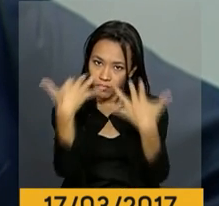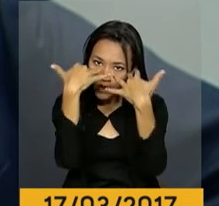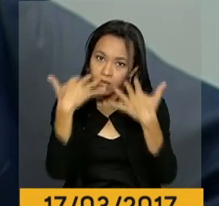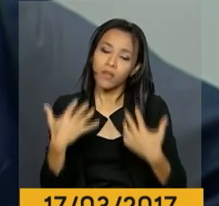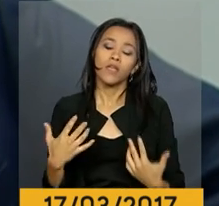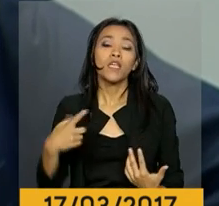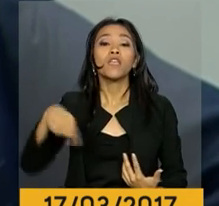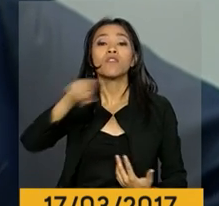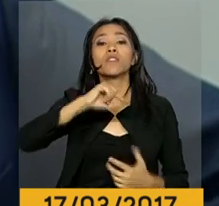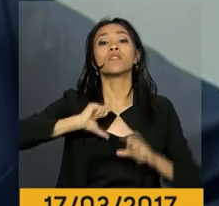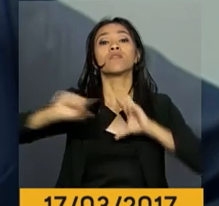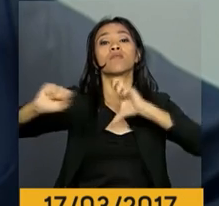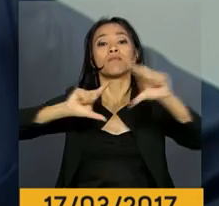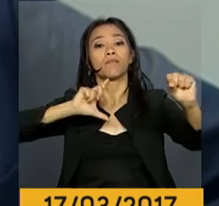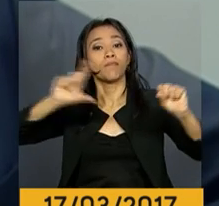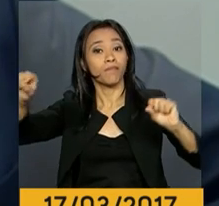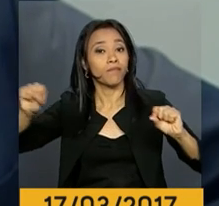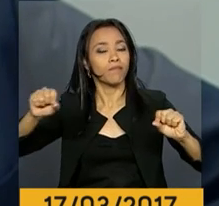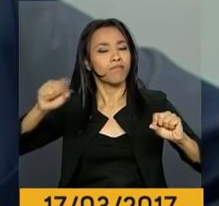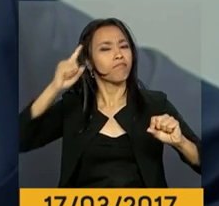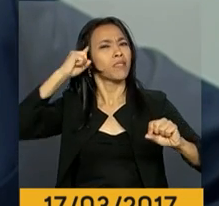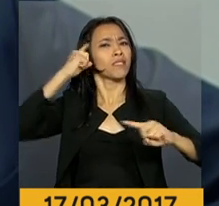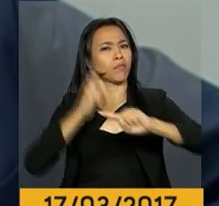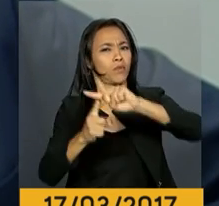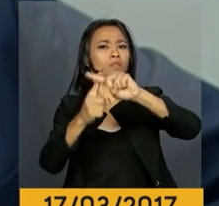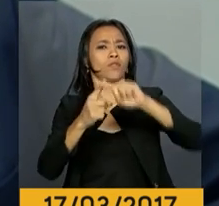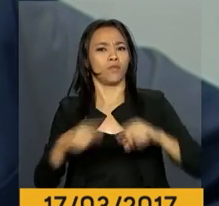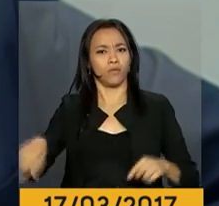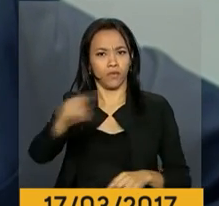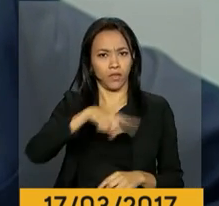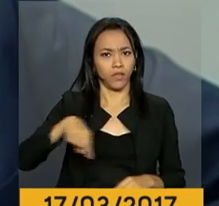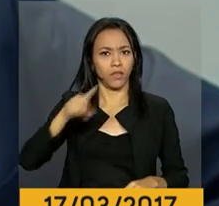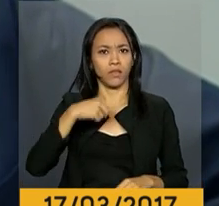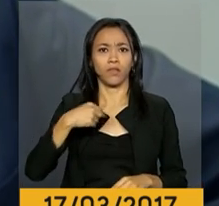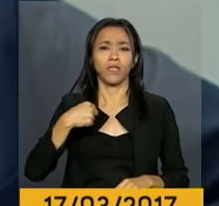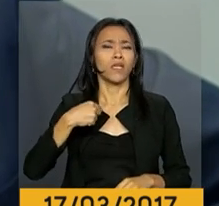que saiam daqui otimistas, em que todos os